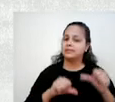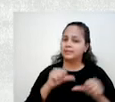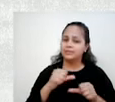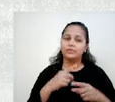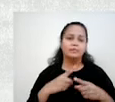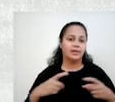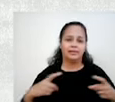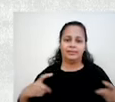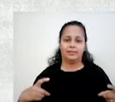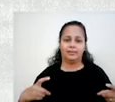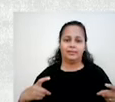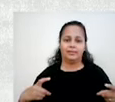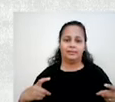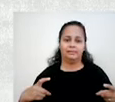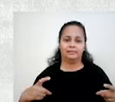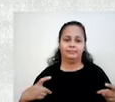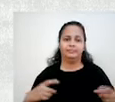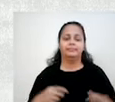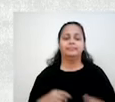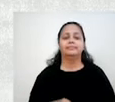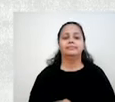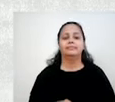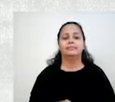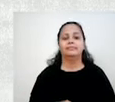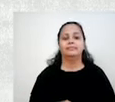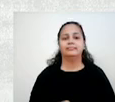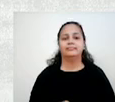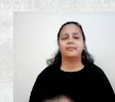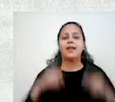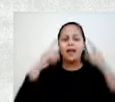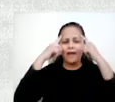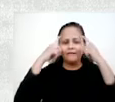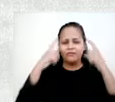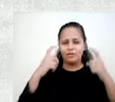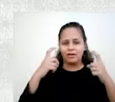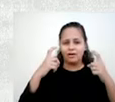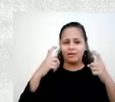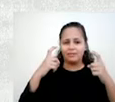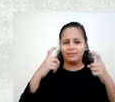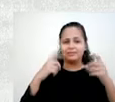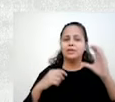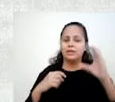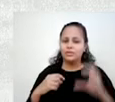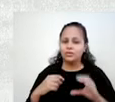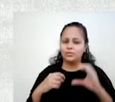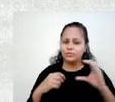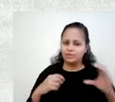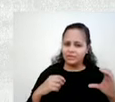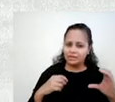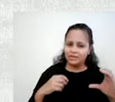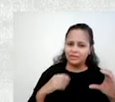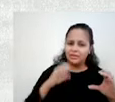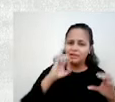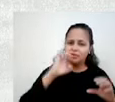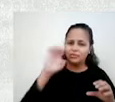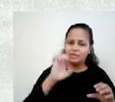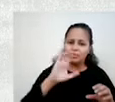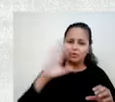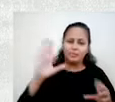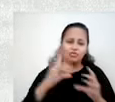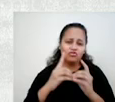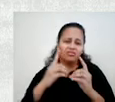transformaram em guerra, nunca tinham se transformado em uma guerra, né? A violência com que os cristãos europeus,